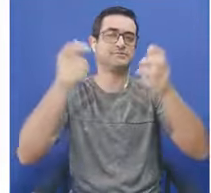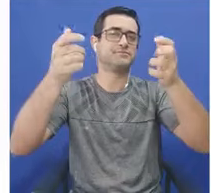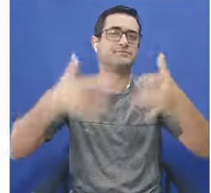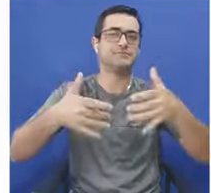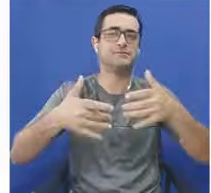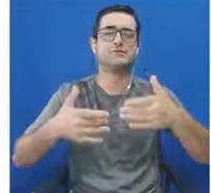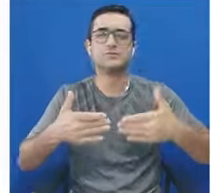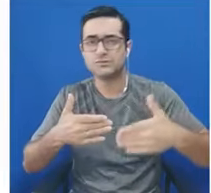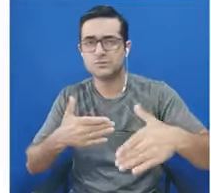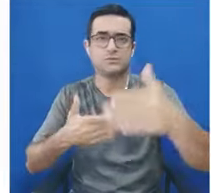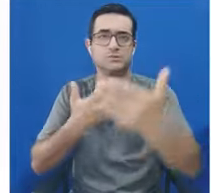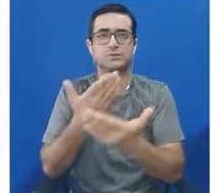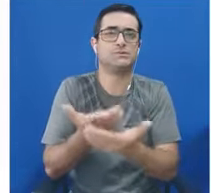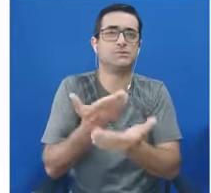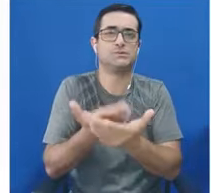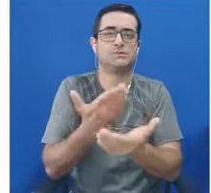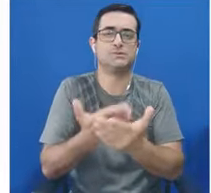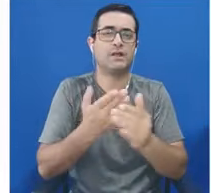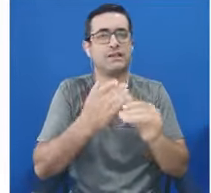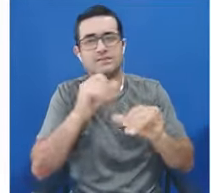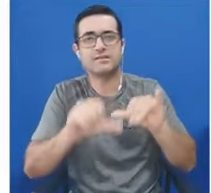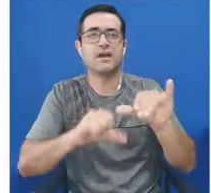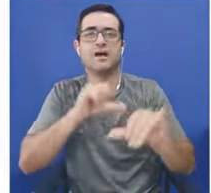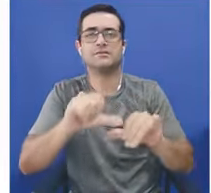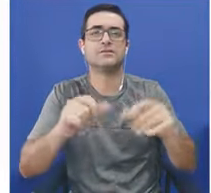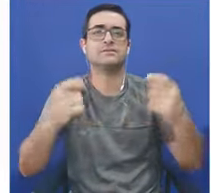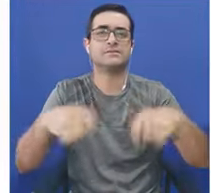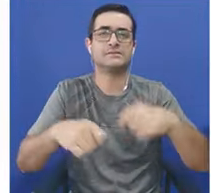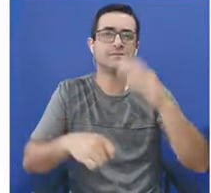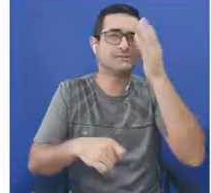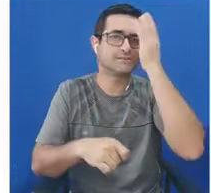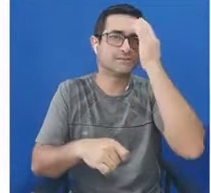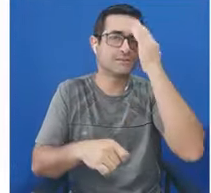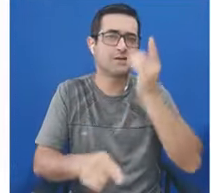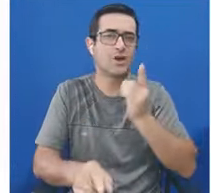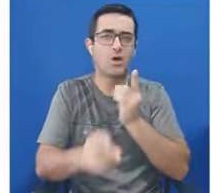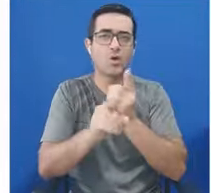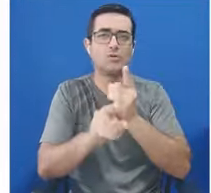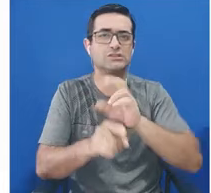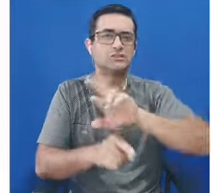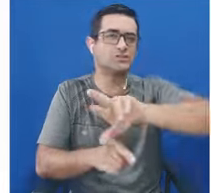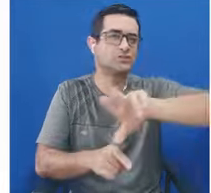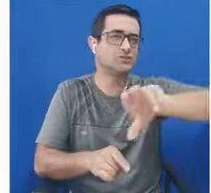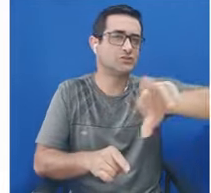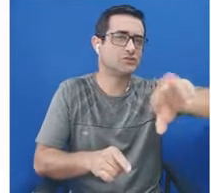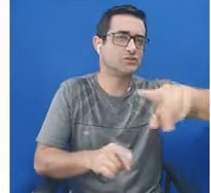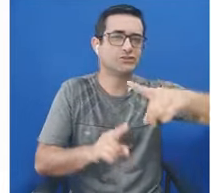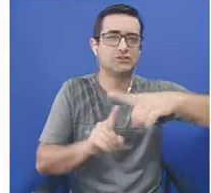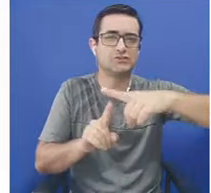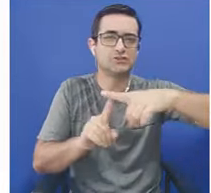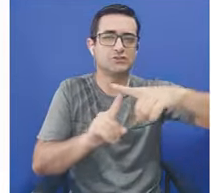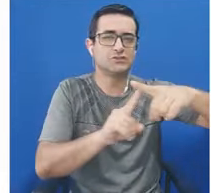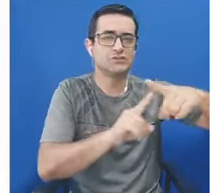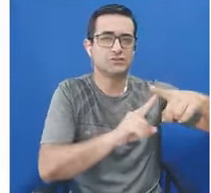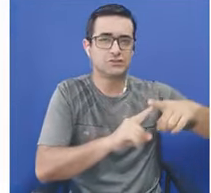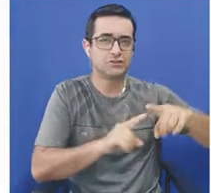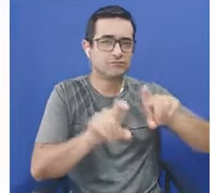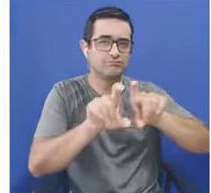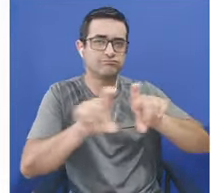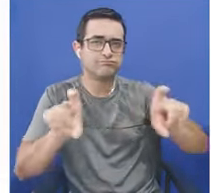antes de nós darmos sequência nas nossas reações, a gente precisa identificar bem os tipos de